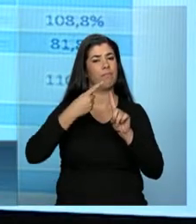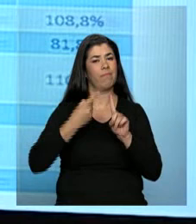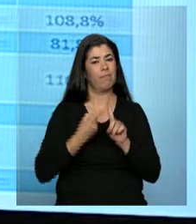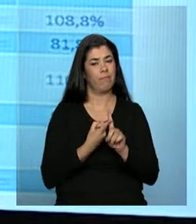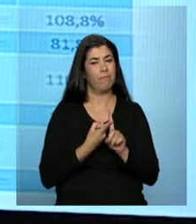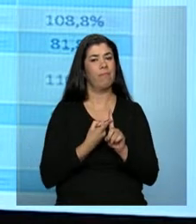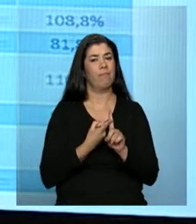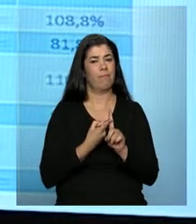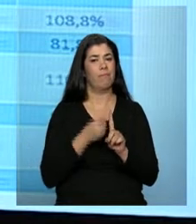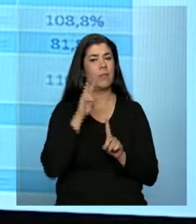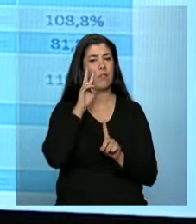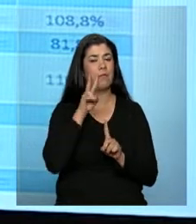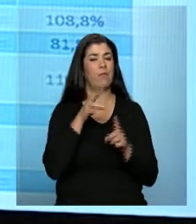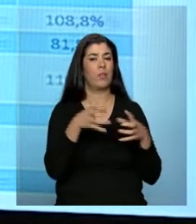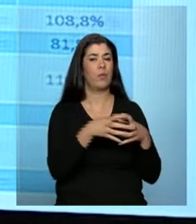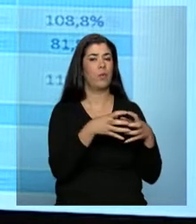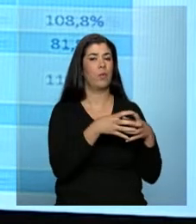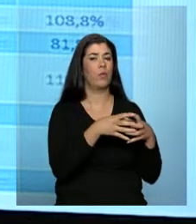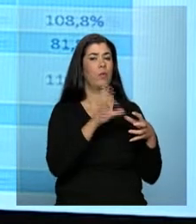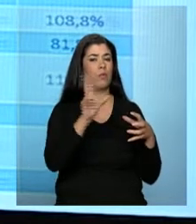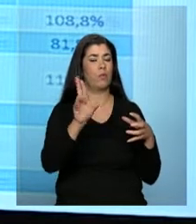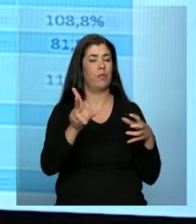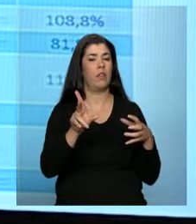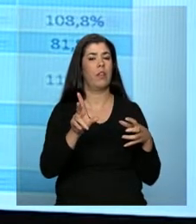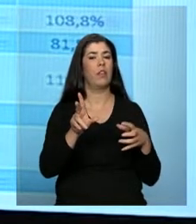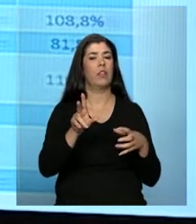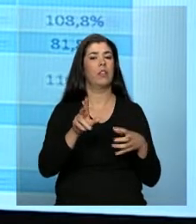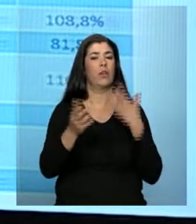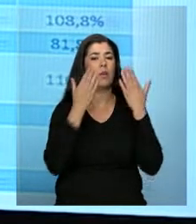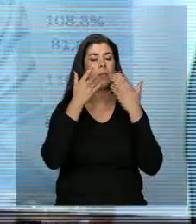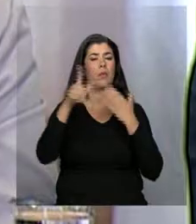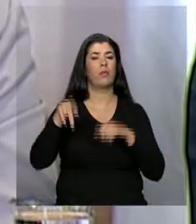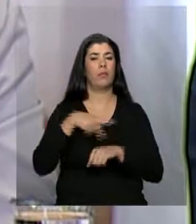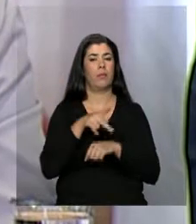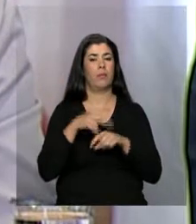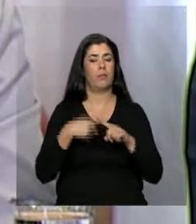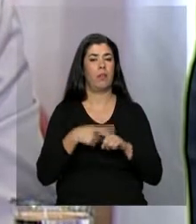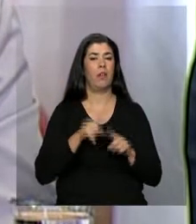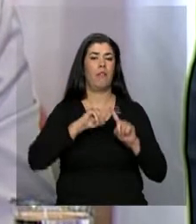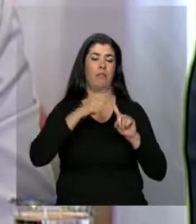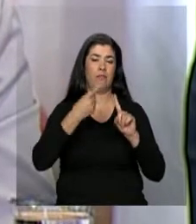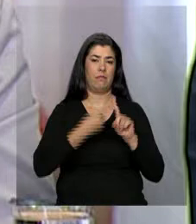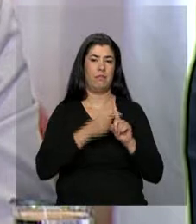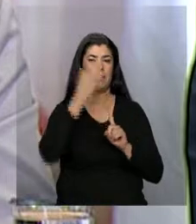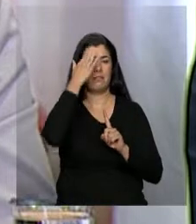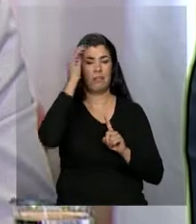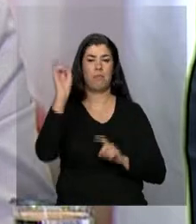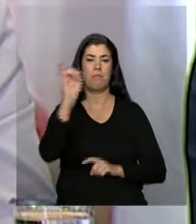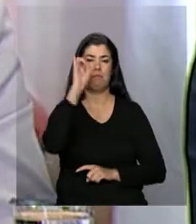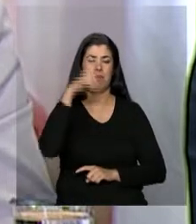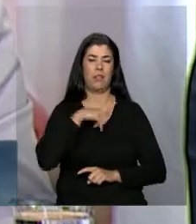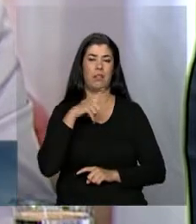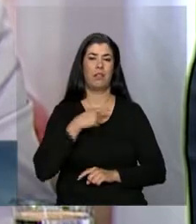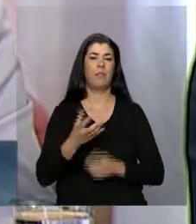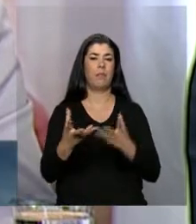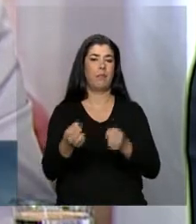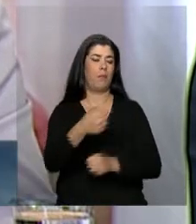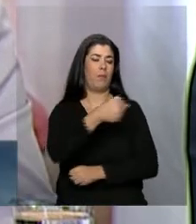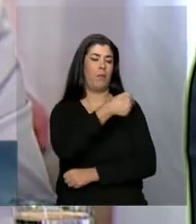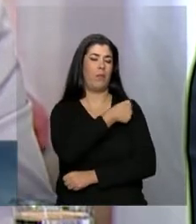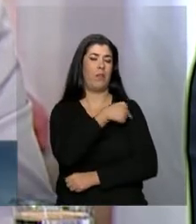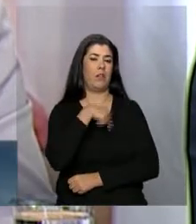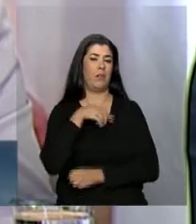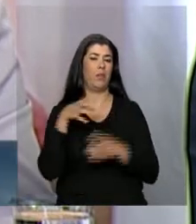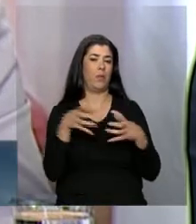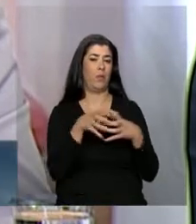nos diferencia dos demais países, que conseguimos convencer a gestante da importância da vacinação, porque é um grupo que